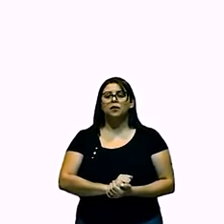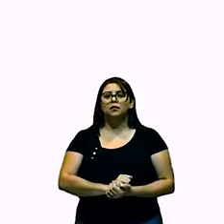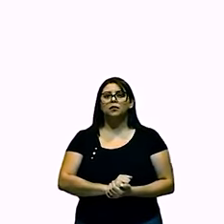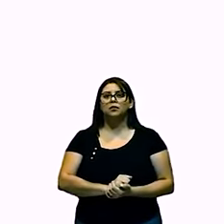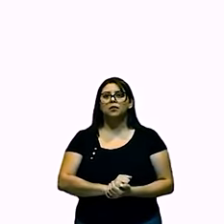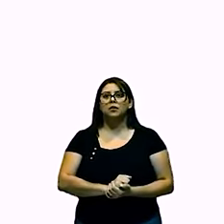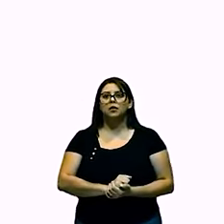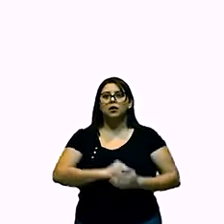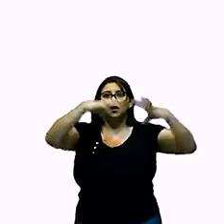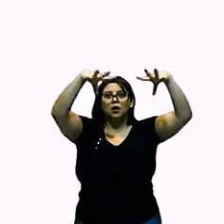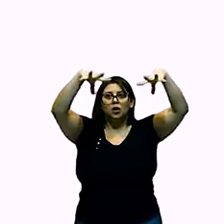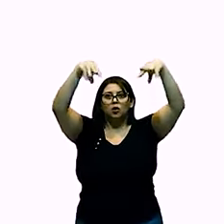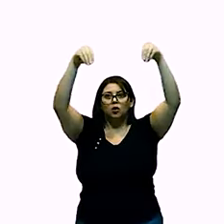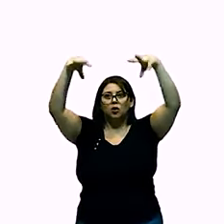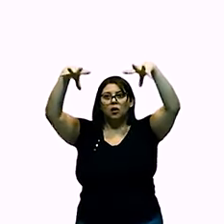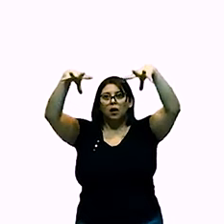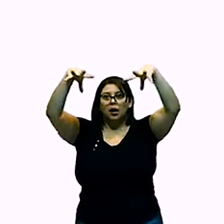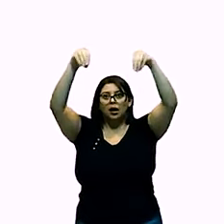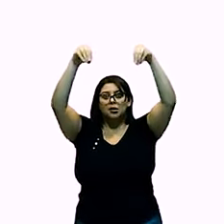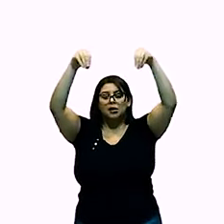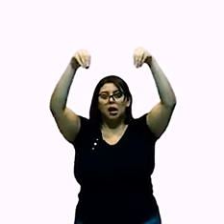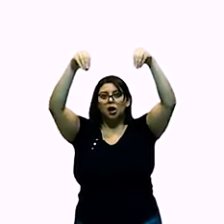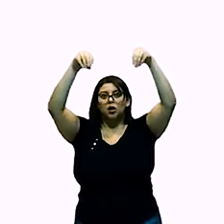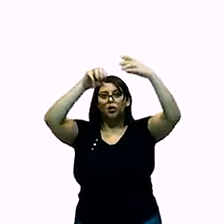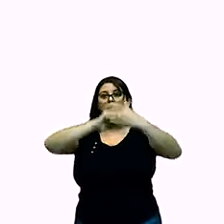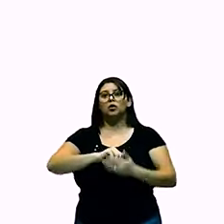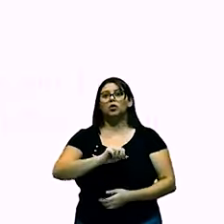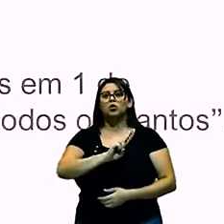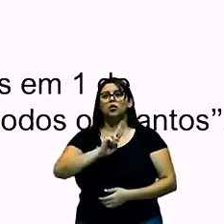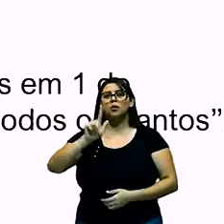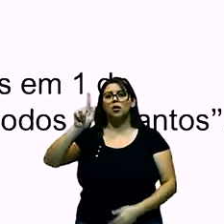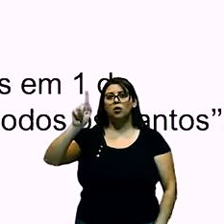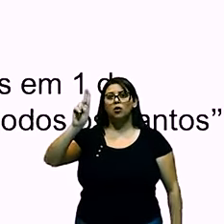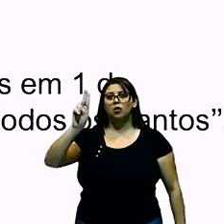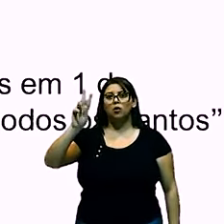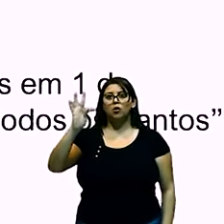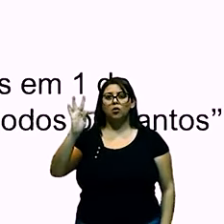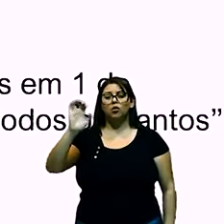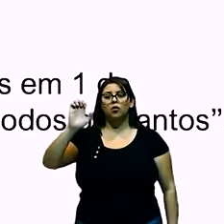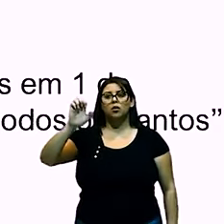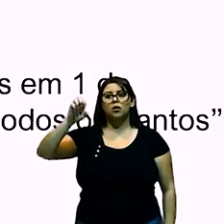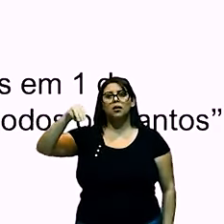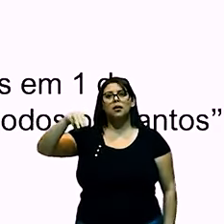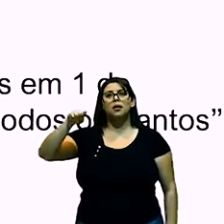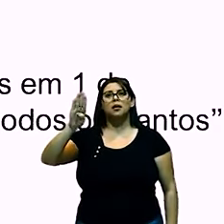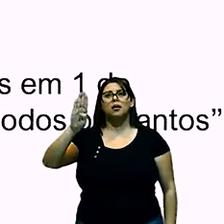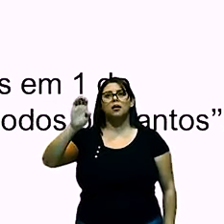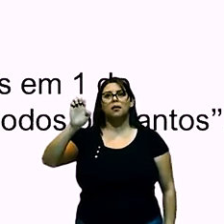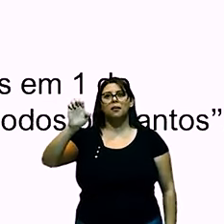data bastante significativa do porquê 31 de outubro, não é? Mas deixa eu mostrar um pouquinho o que tinha nesta